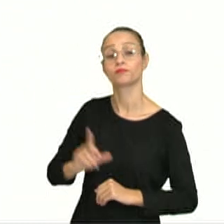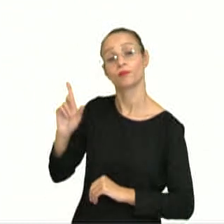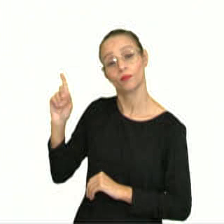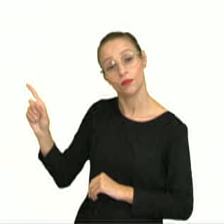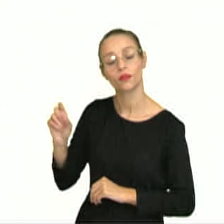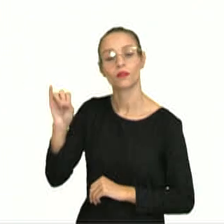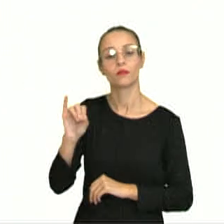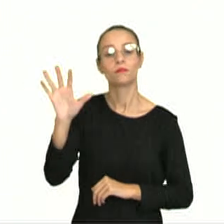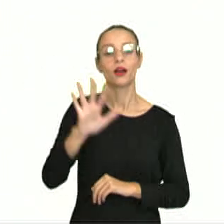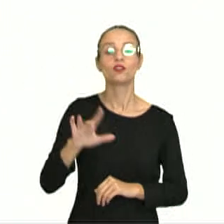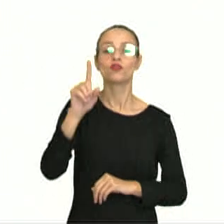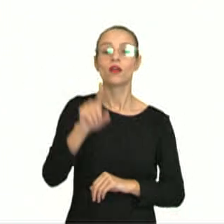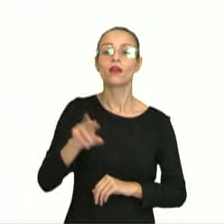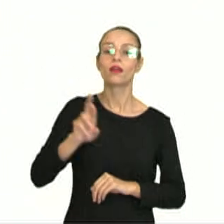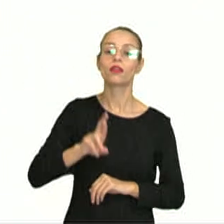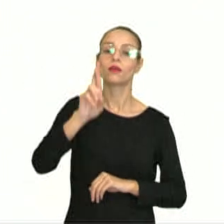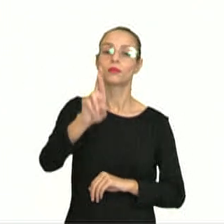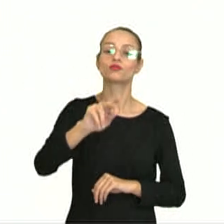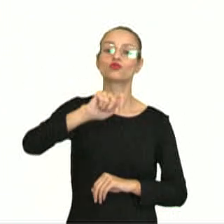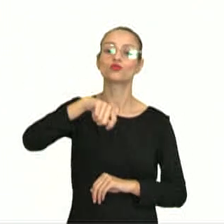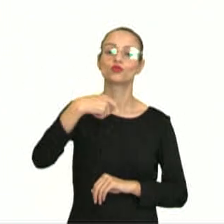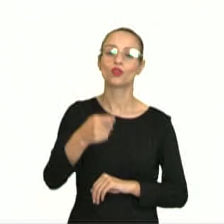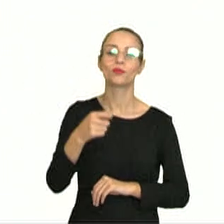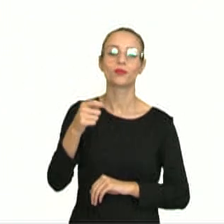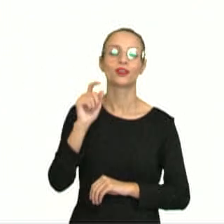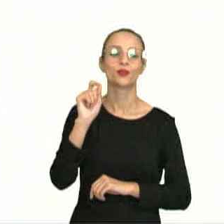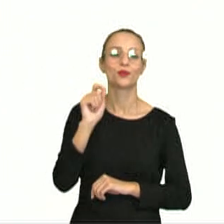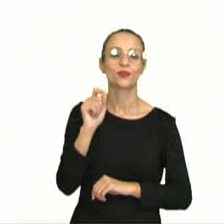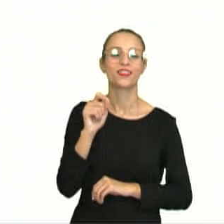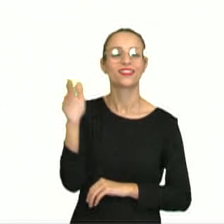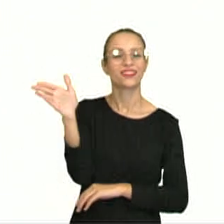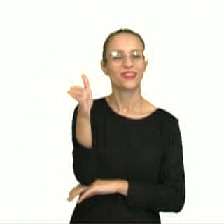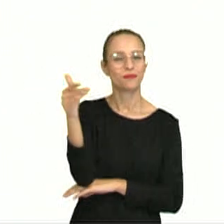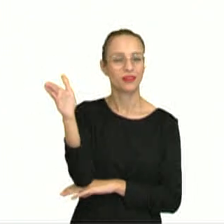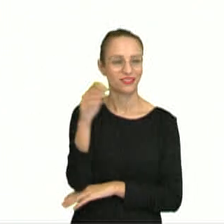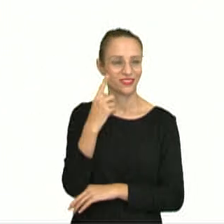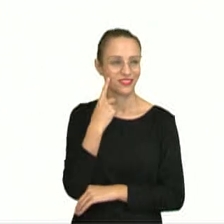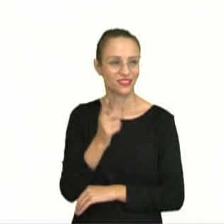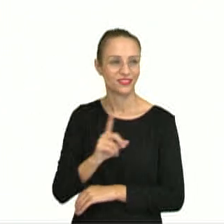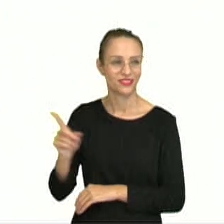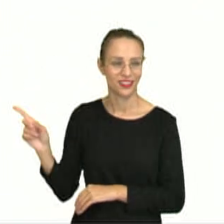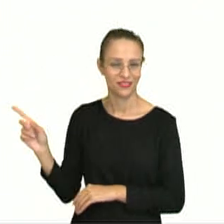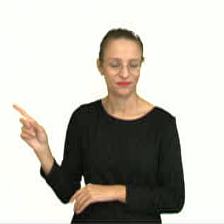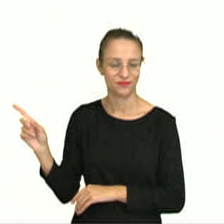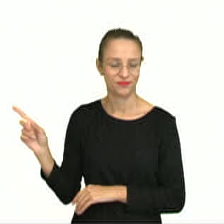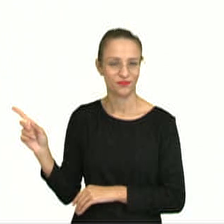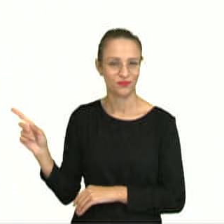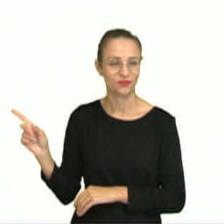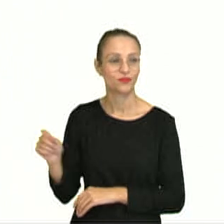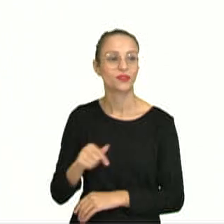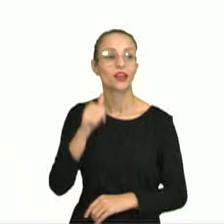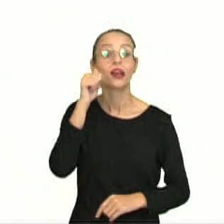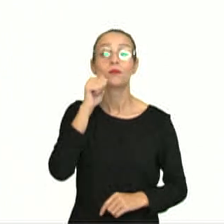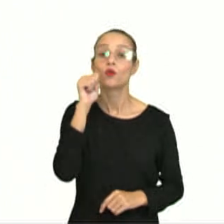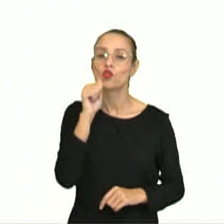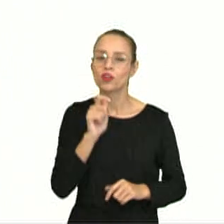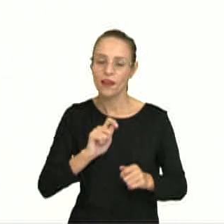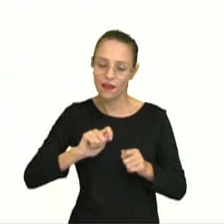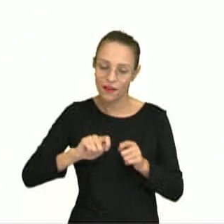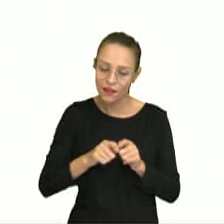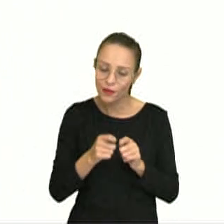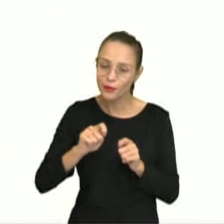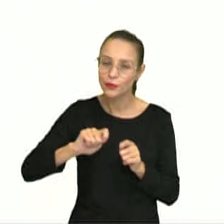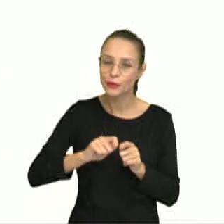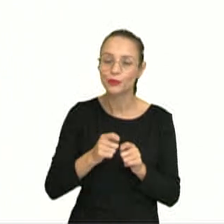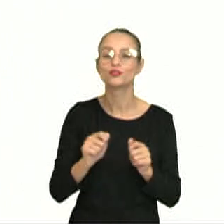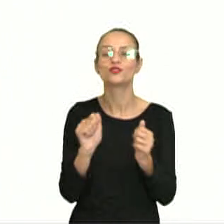uma representação, né, da tal dessa bandeira de Betsy Ross. Então aqui a gente vê, né, uma mulher costurando junto com